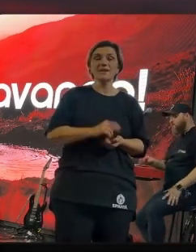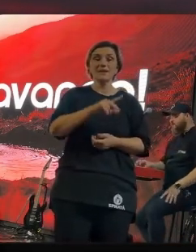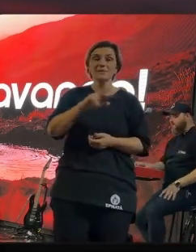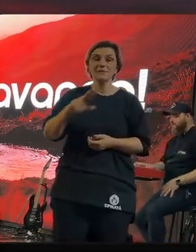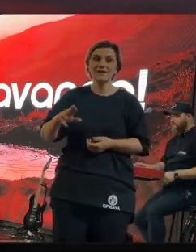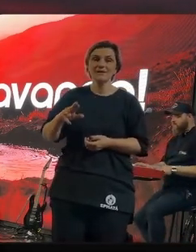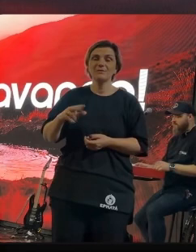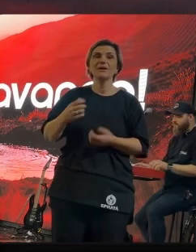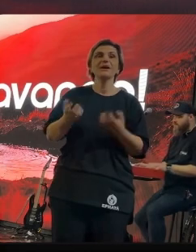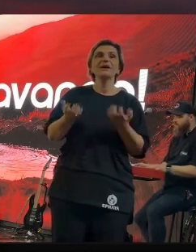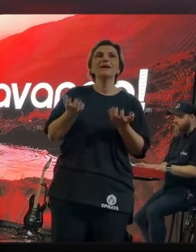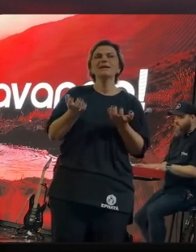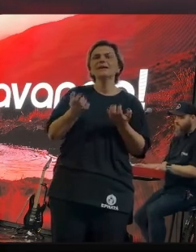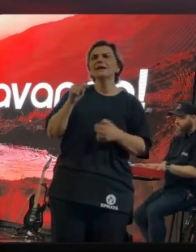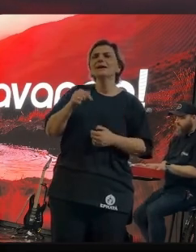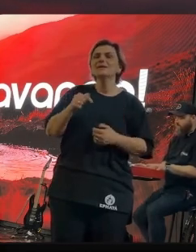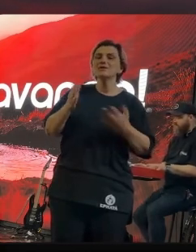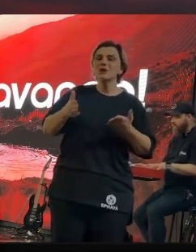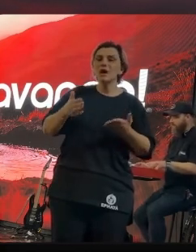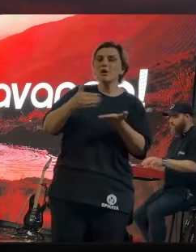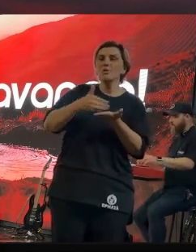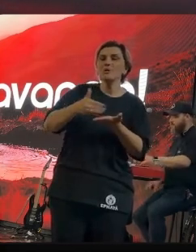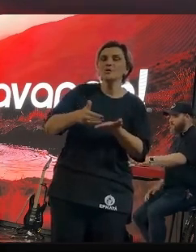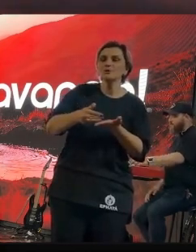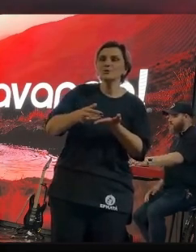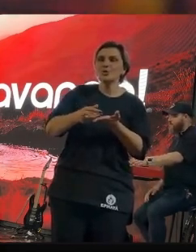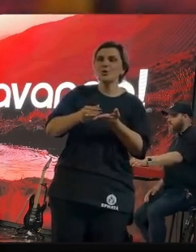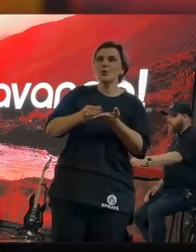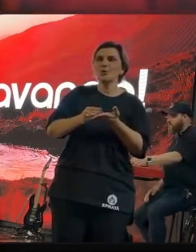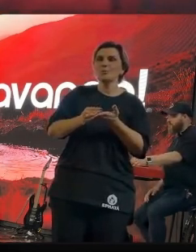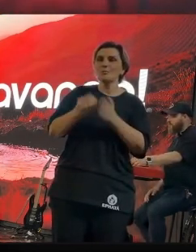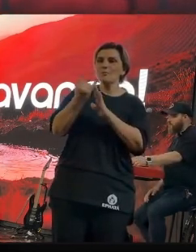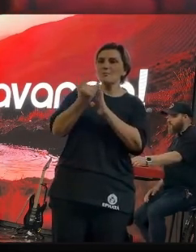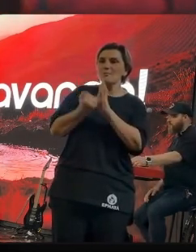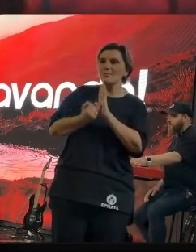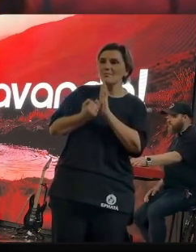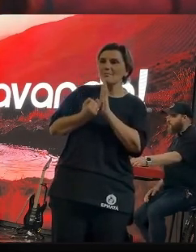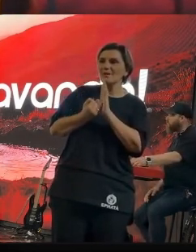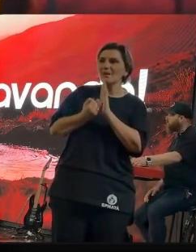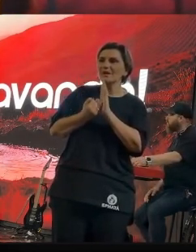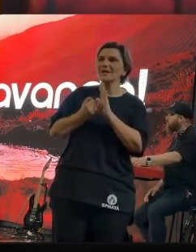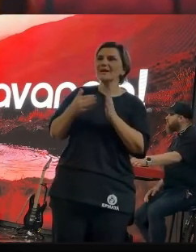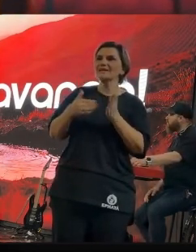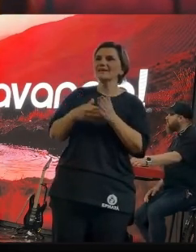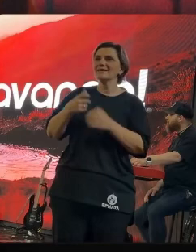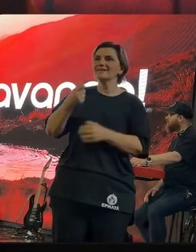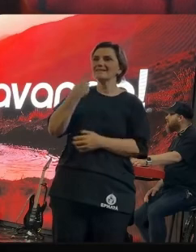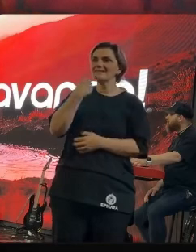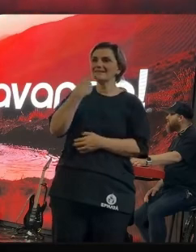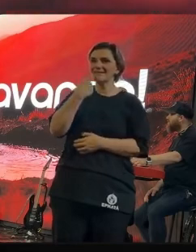Irmão, quem aqui já começou uma dieta na segunda-feira e não resistiu até a sexta-feira?